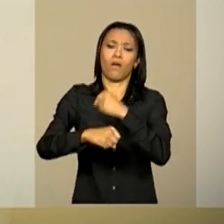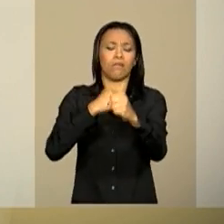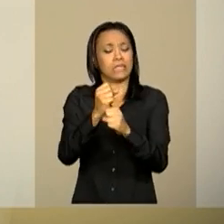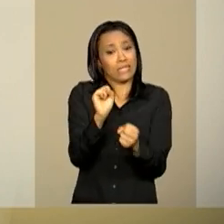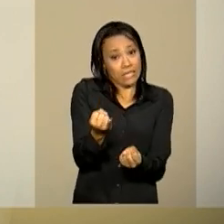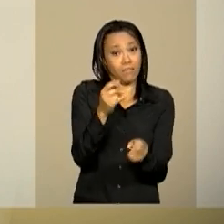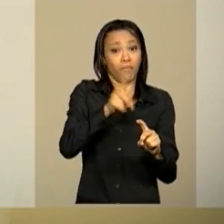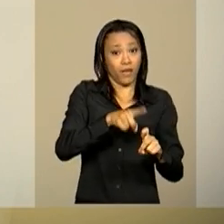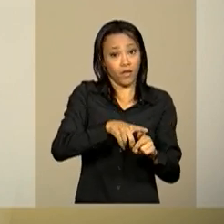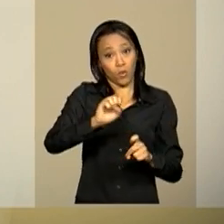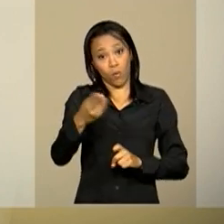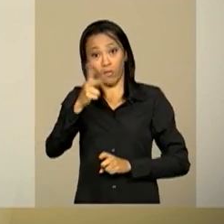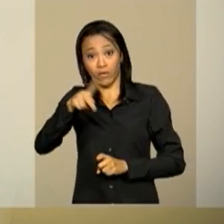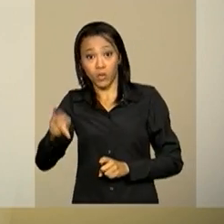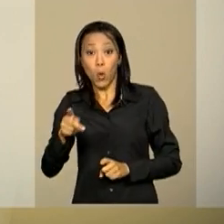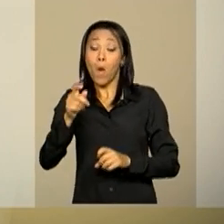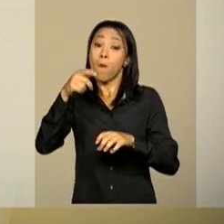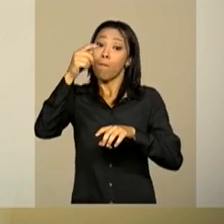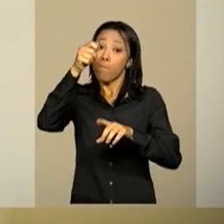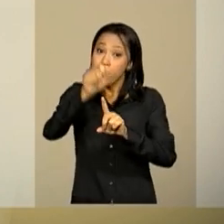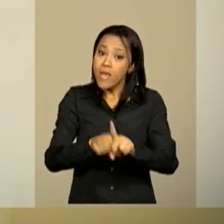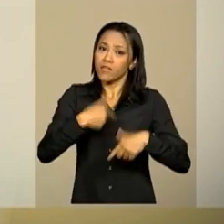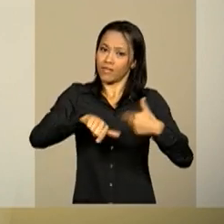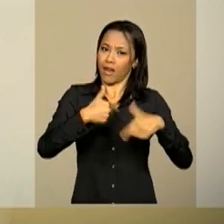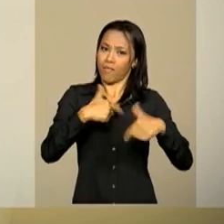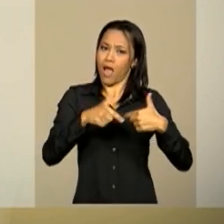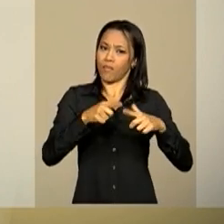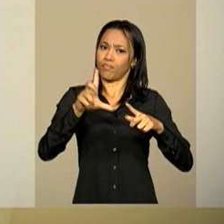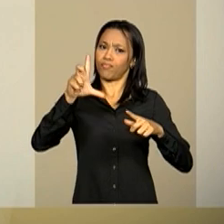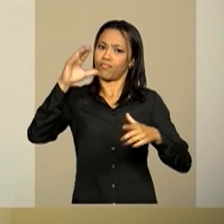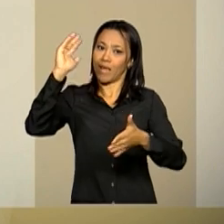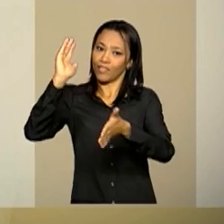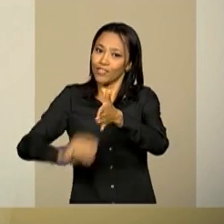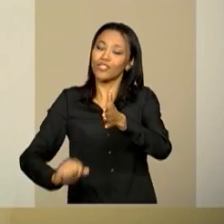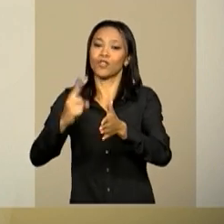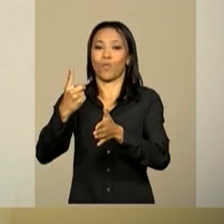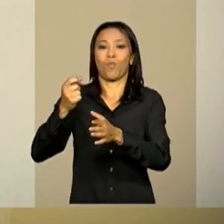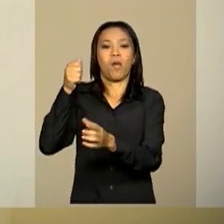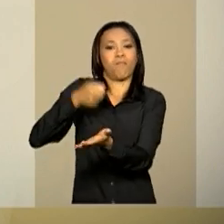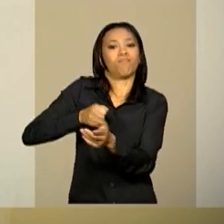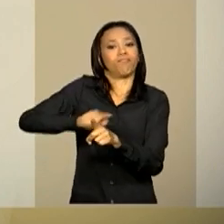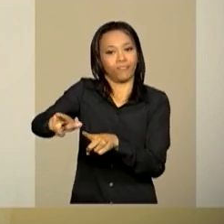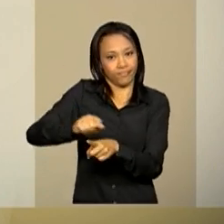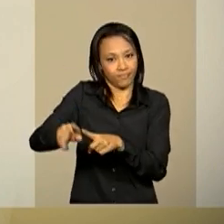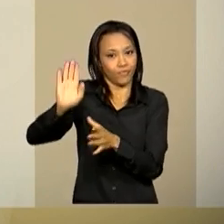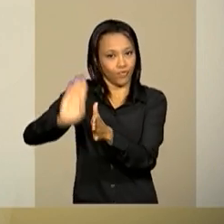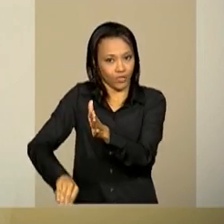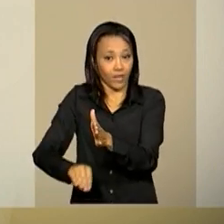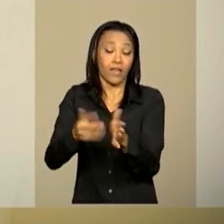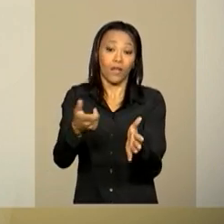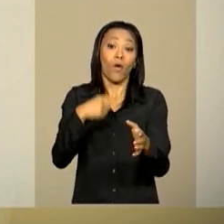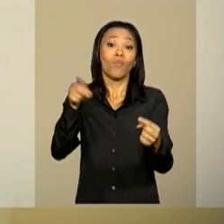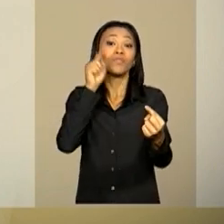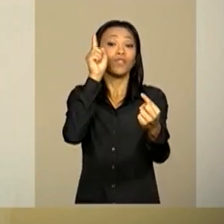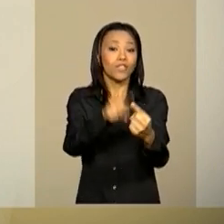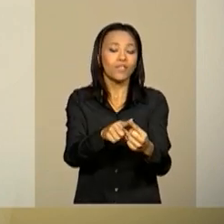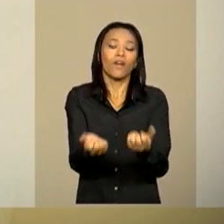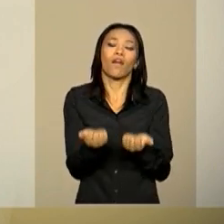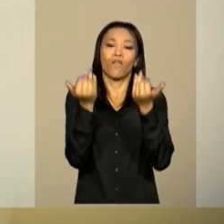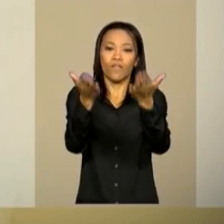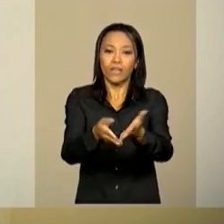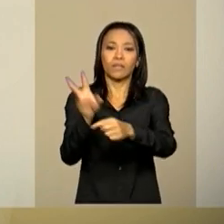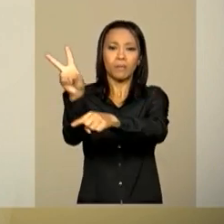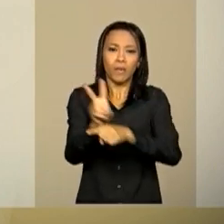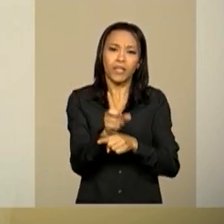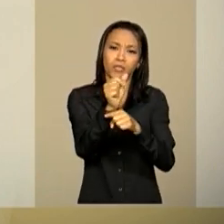Professor cada mês de trabalho no serviço público reduz o mês da prestação para esse ano a nossa meta é oferecer financiamento